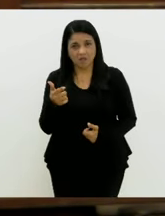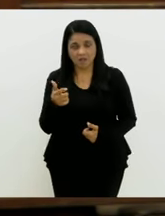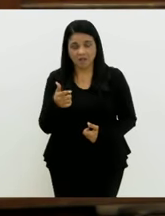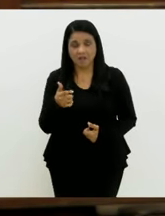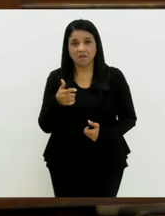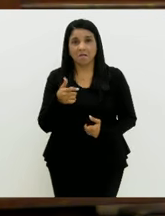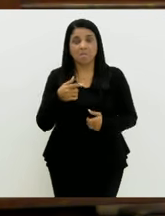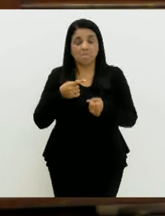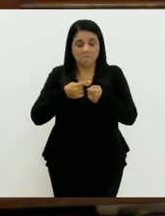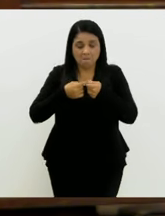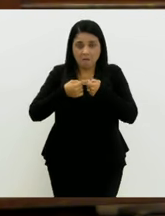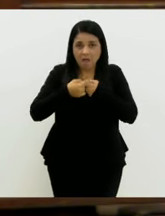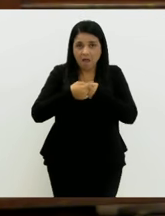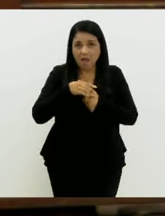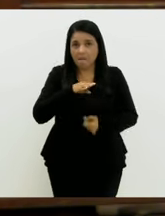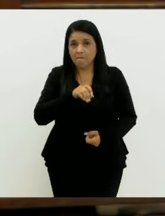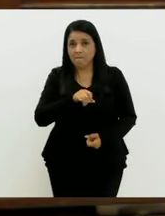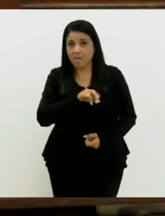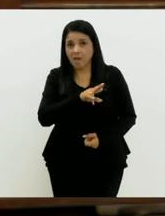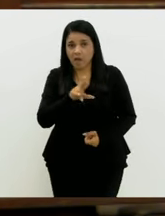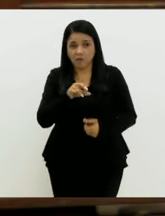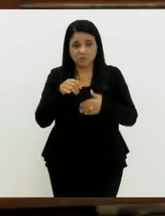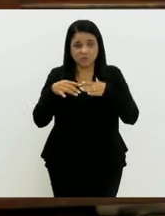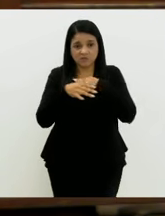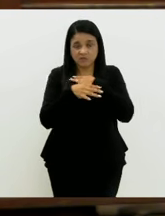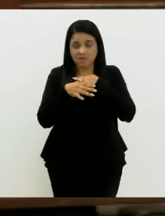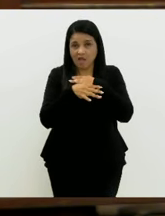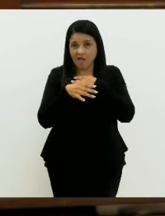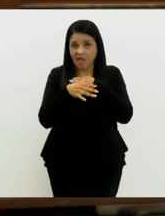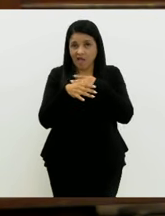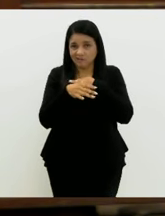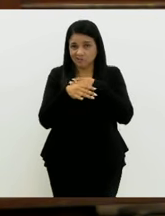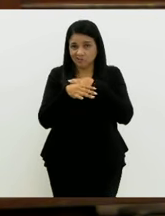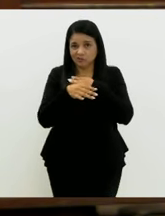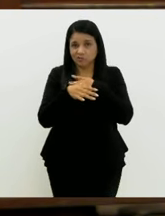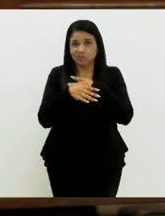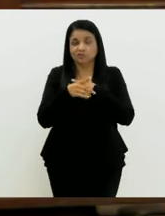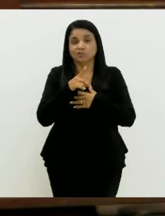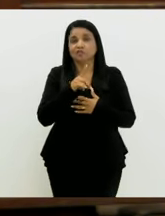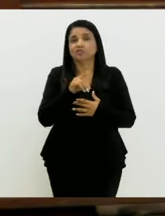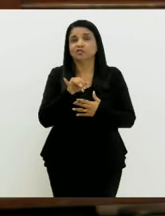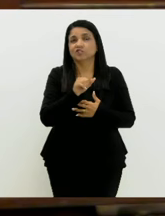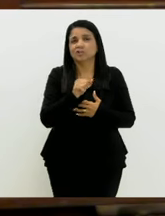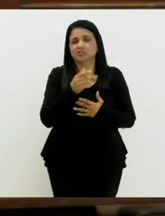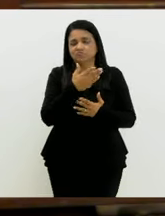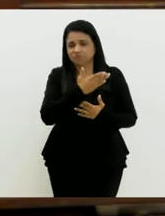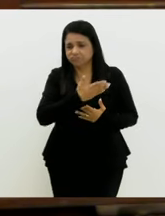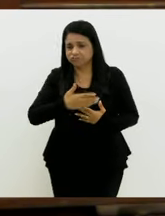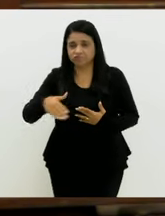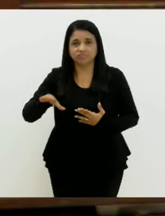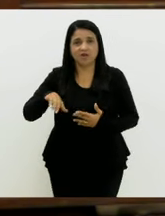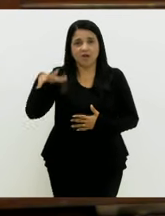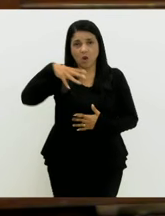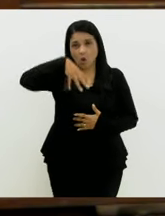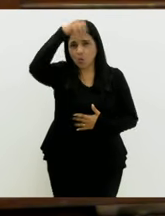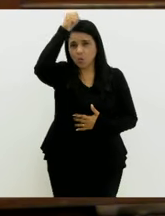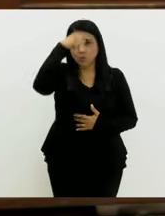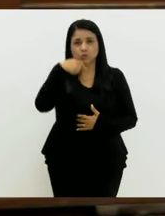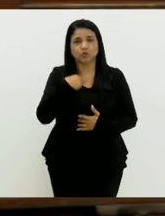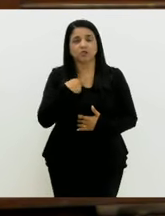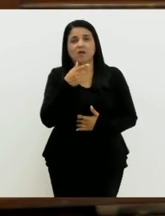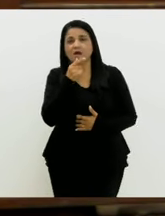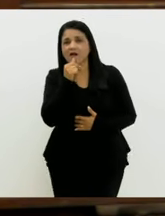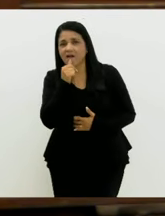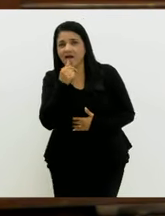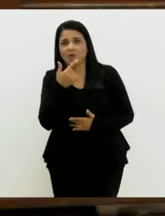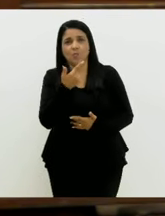e cidades inteiras, como já foi dito aqui, dias sem luz e, consequentemente, sem água, hospitais, escolas e